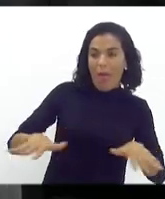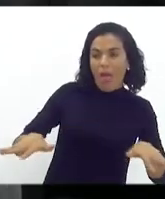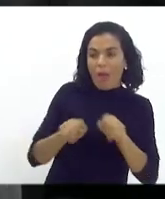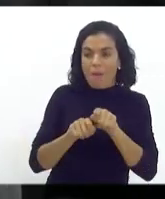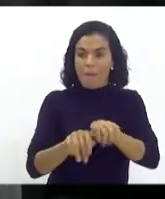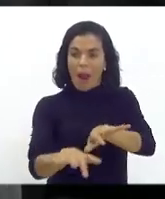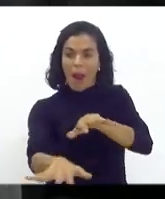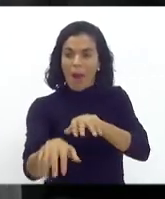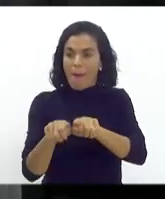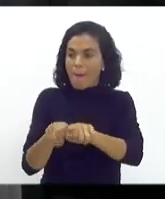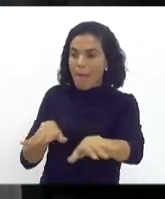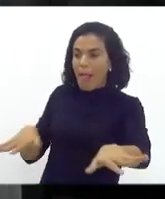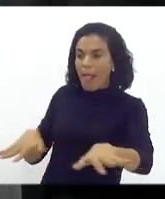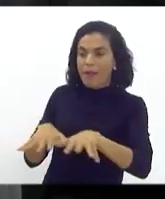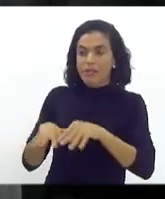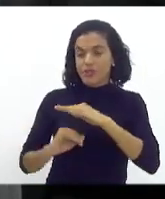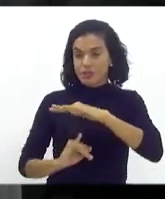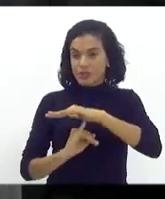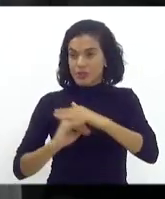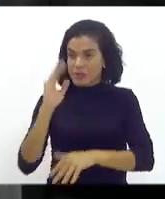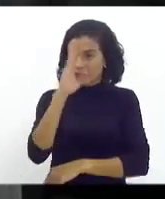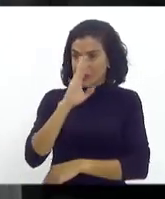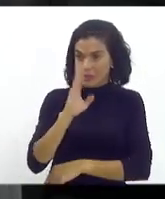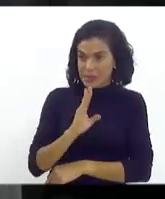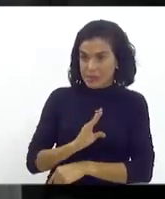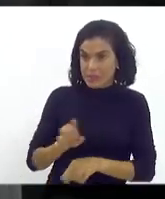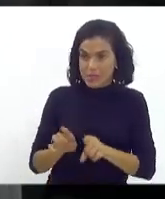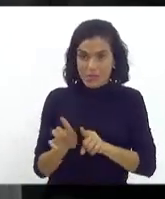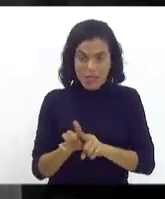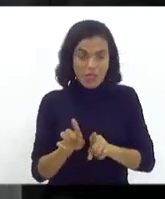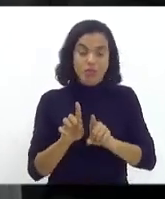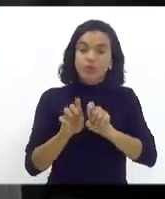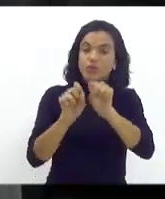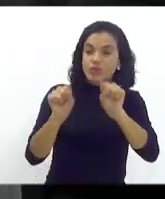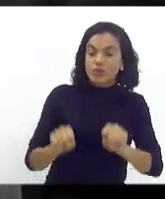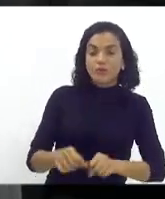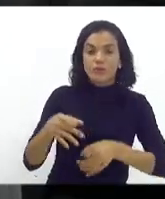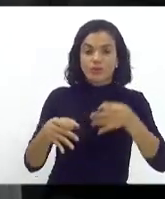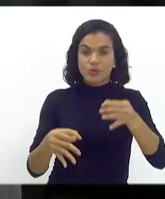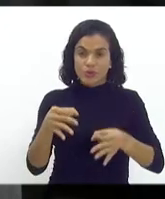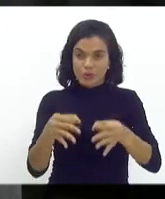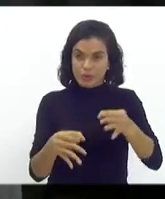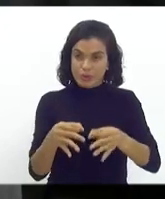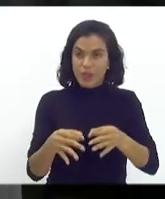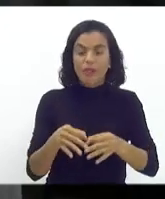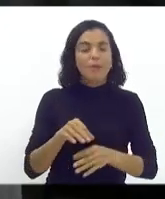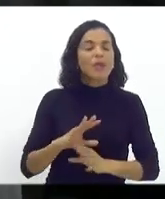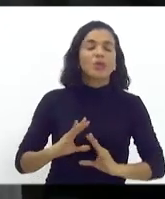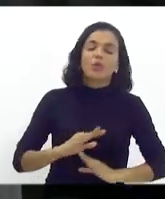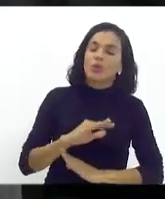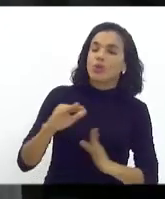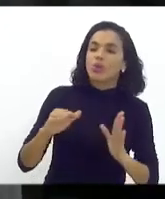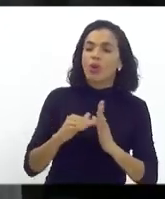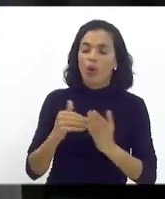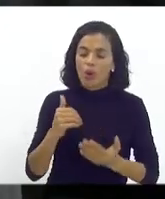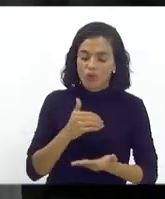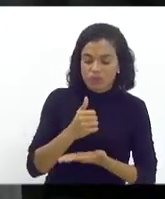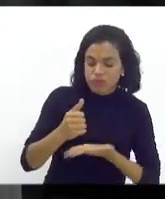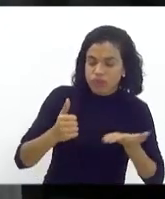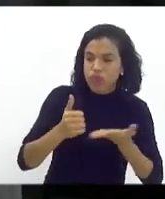As instituições brasileiras né inclusive o nosso sistema de justiça e também todo o aparato policial